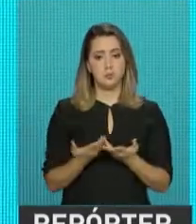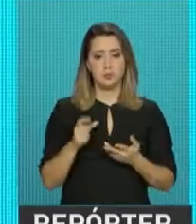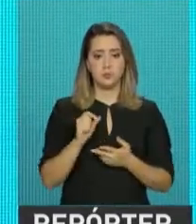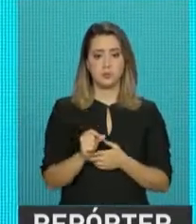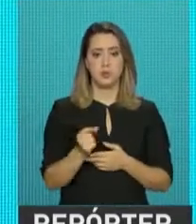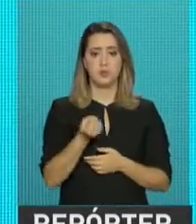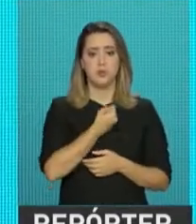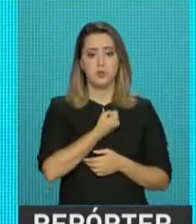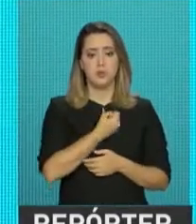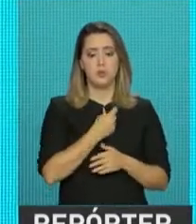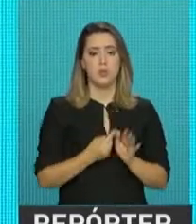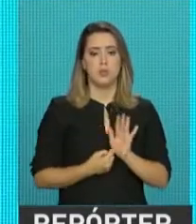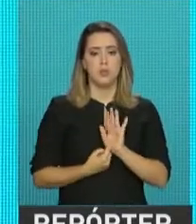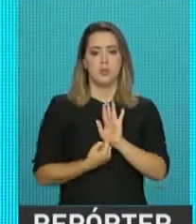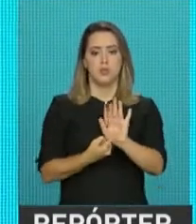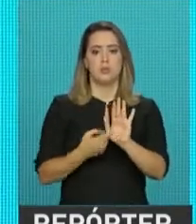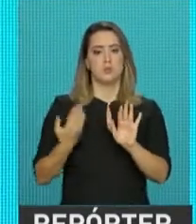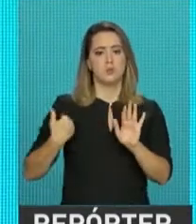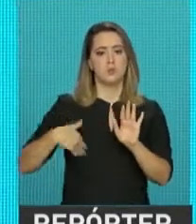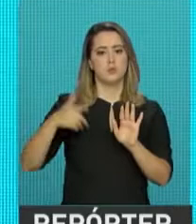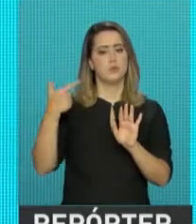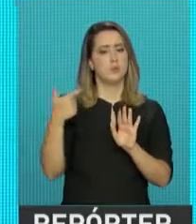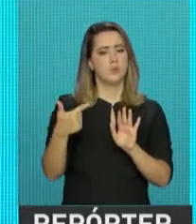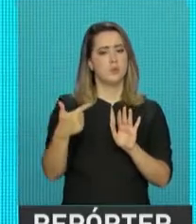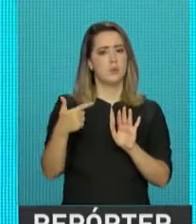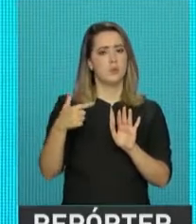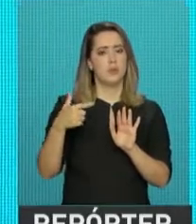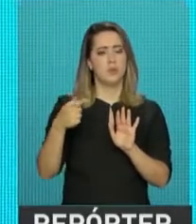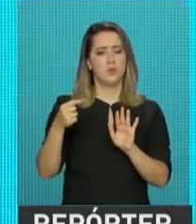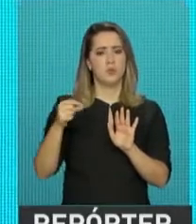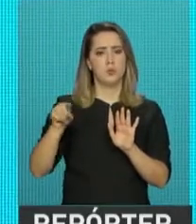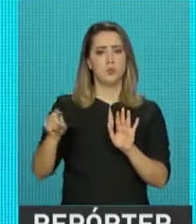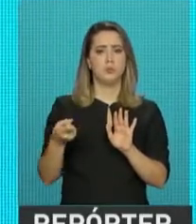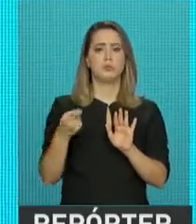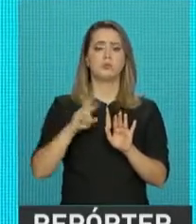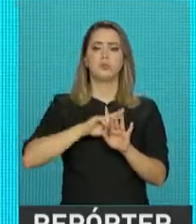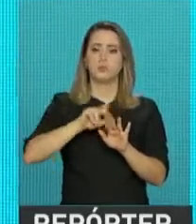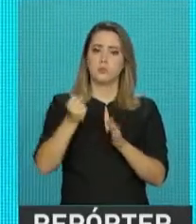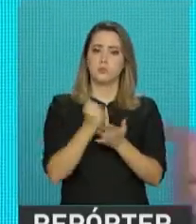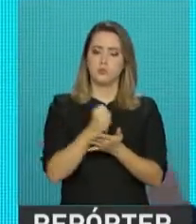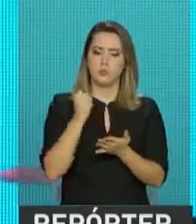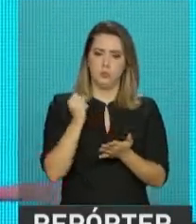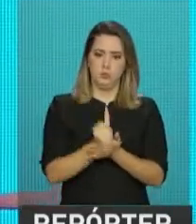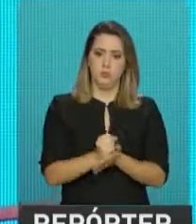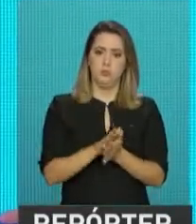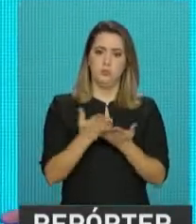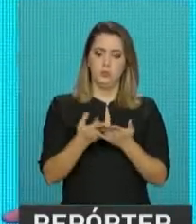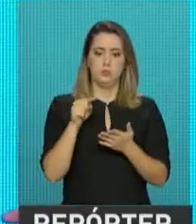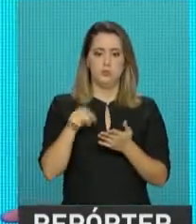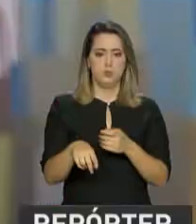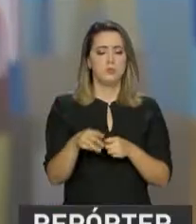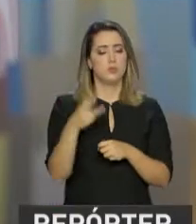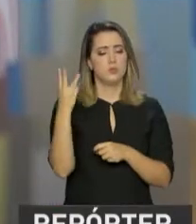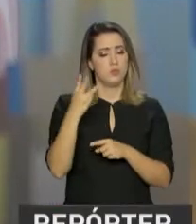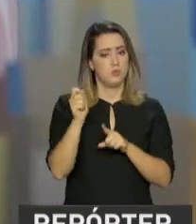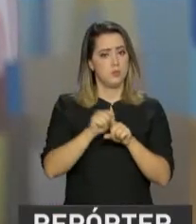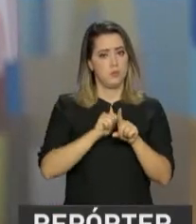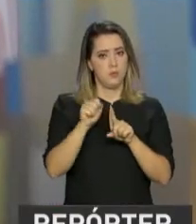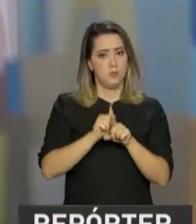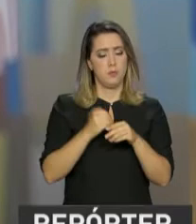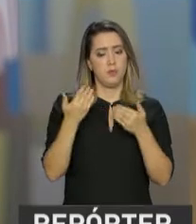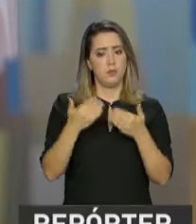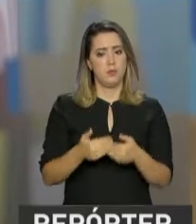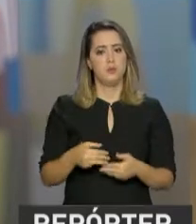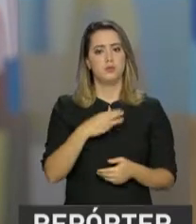caged já revelam mais de duzentos e tantos mil carteiras assinadas neste trimestre diante